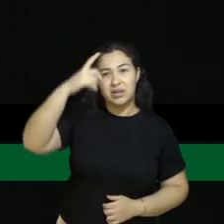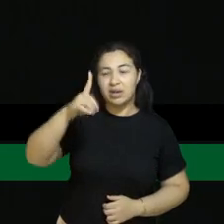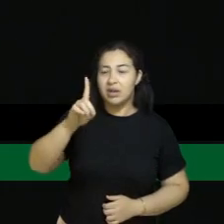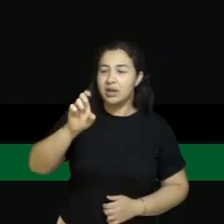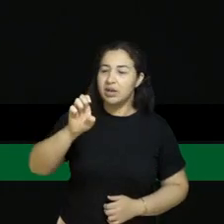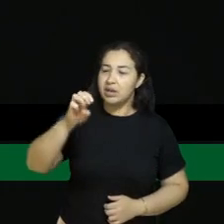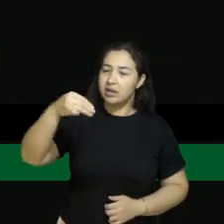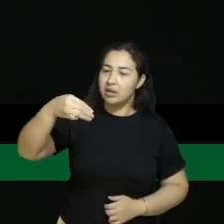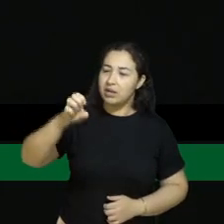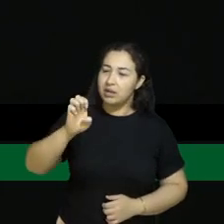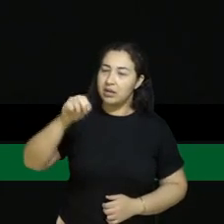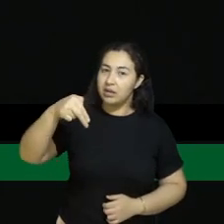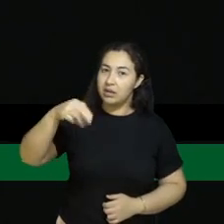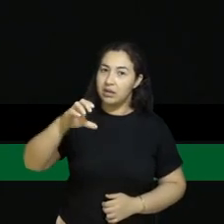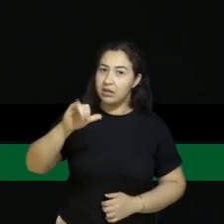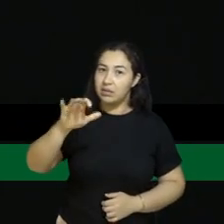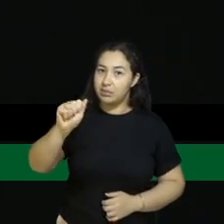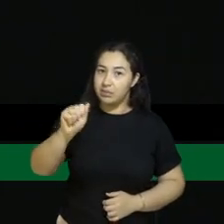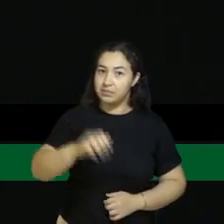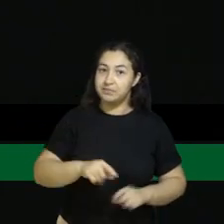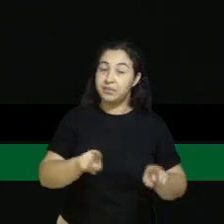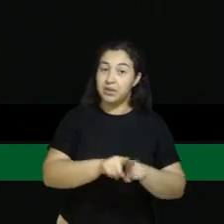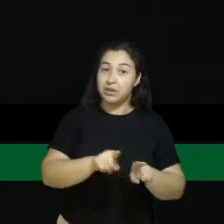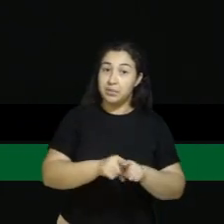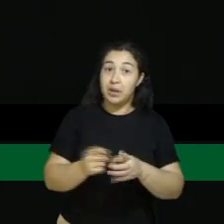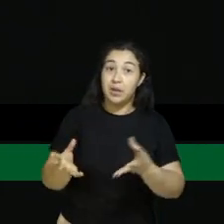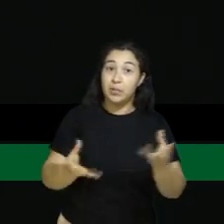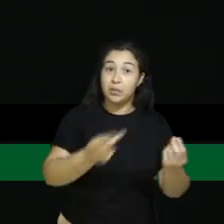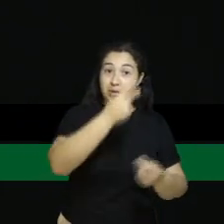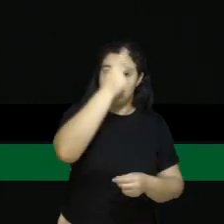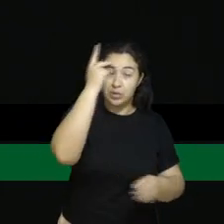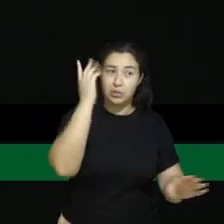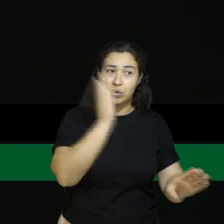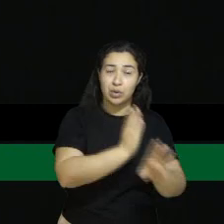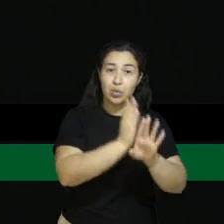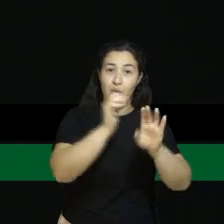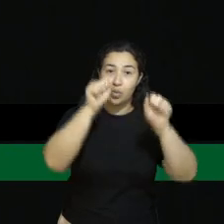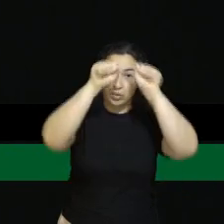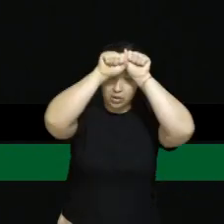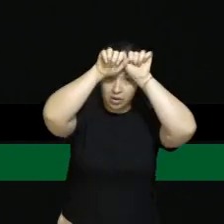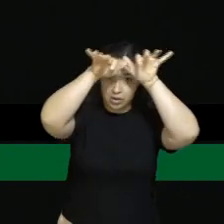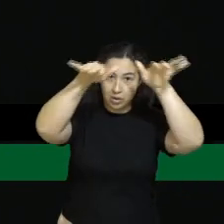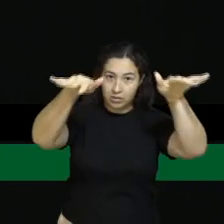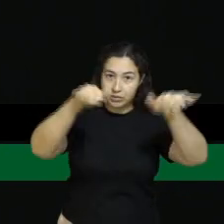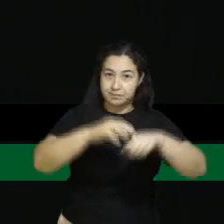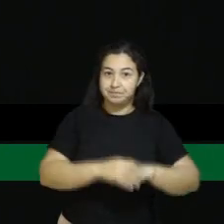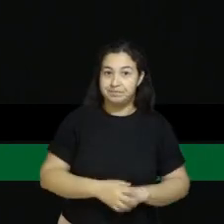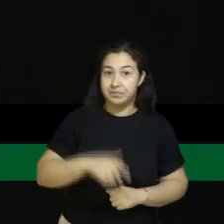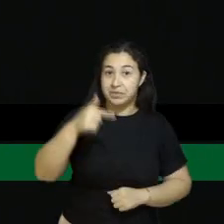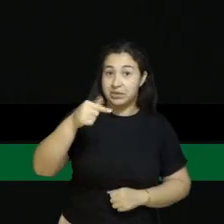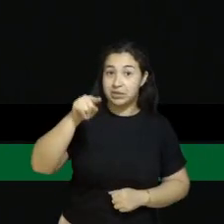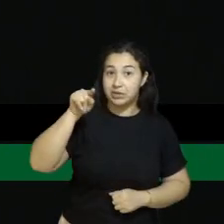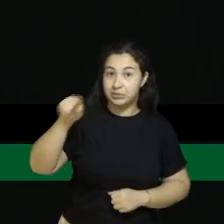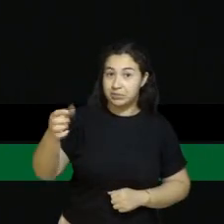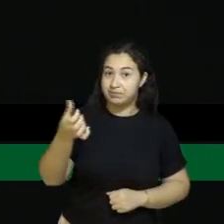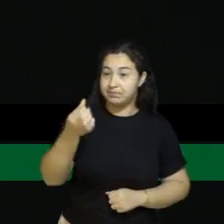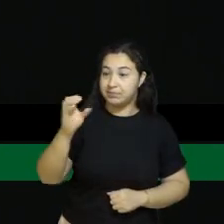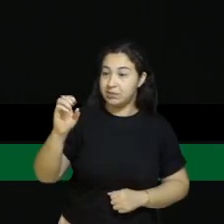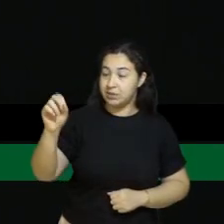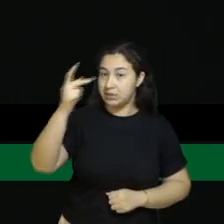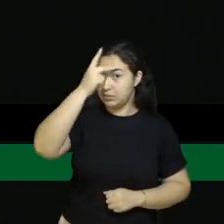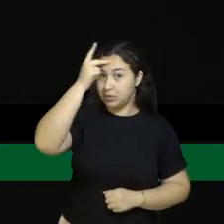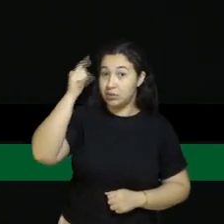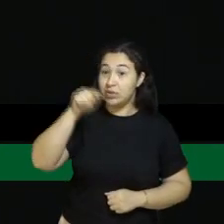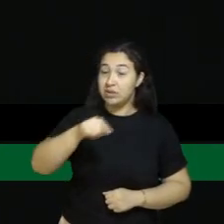mil são diagnosticadas com autismo. 7.600 pessoas têm Parkinson.